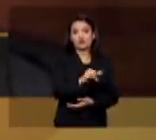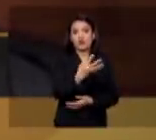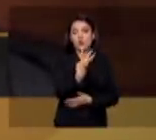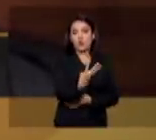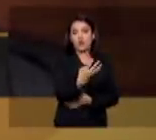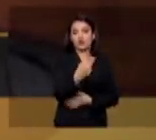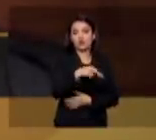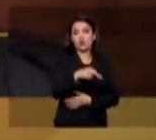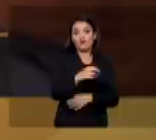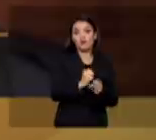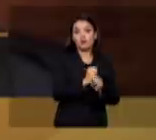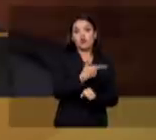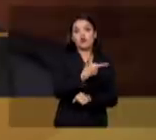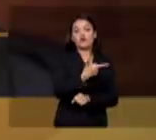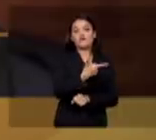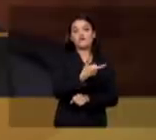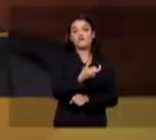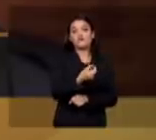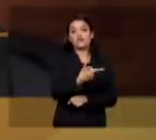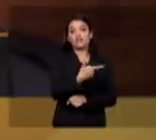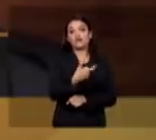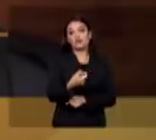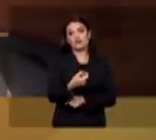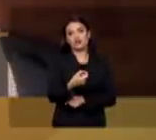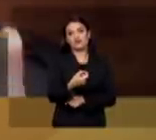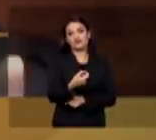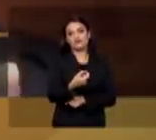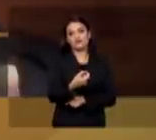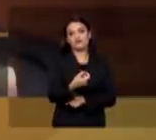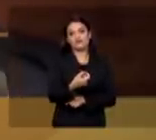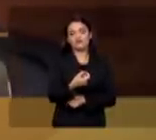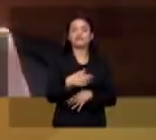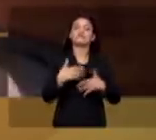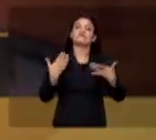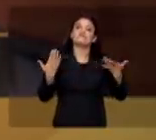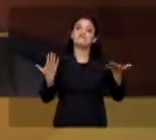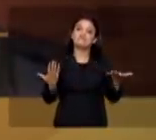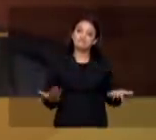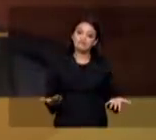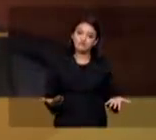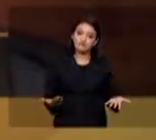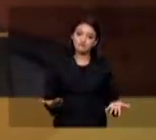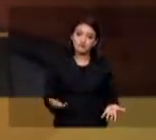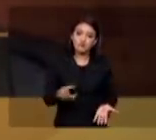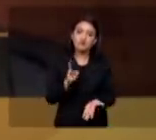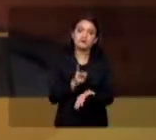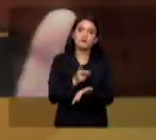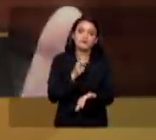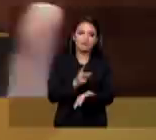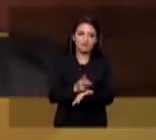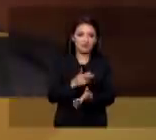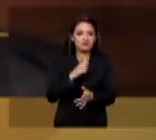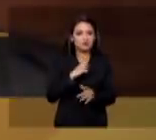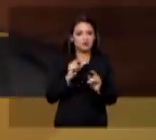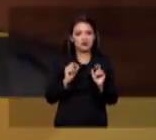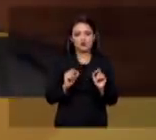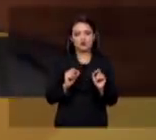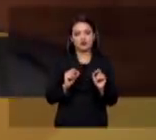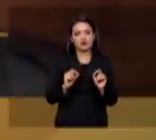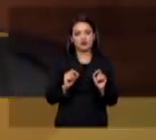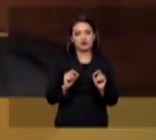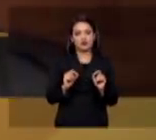4 de novembro de 2020. Portanto, embora se cuide, nem poderia